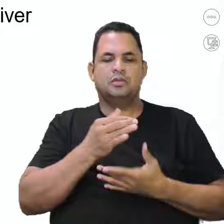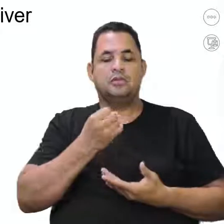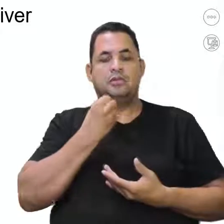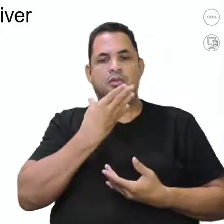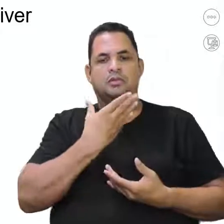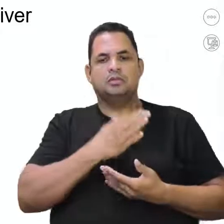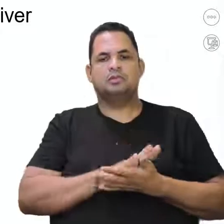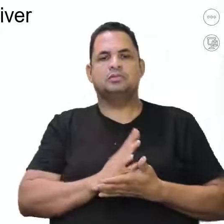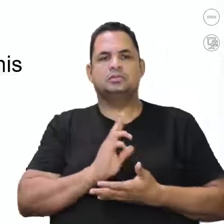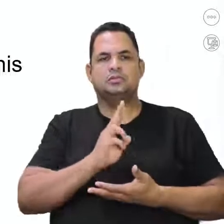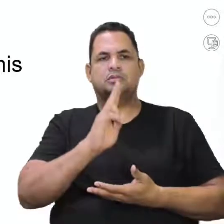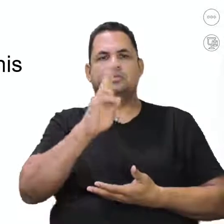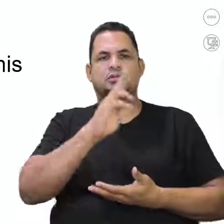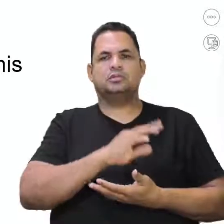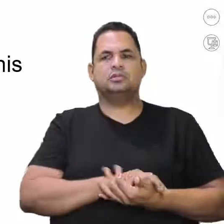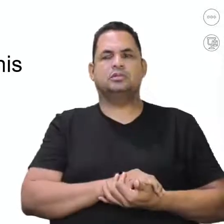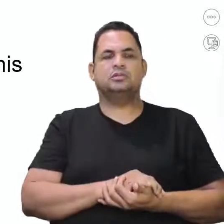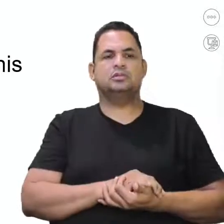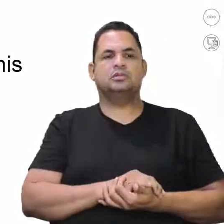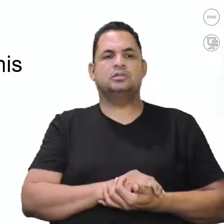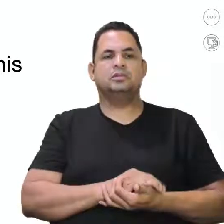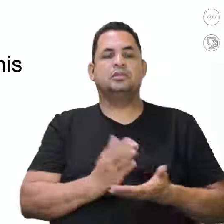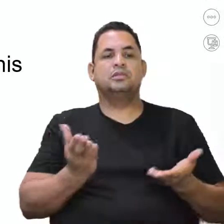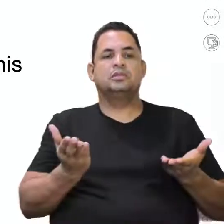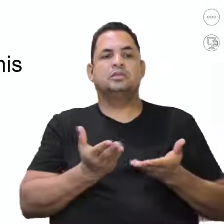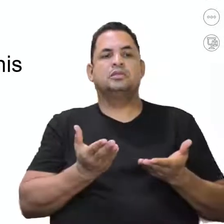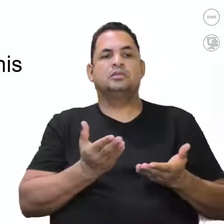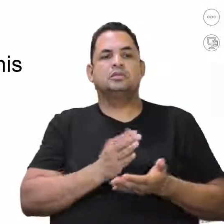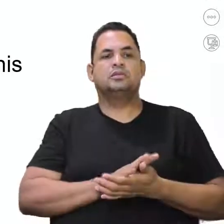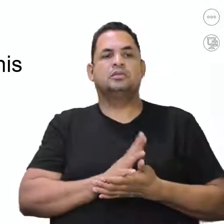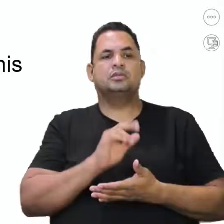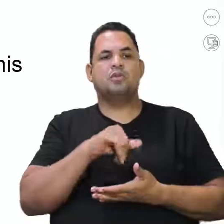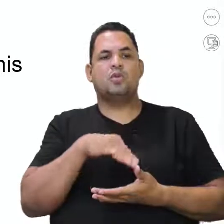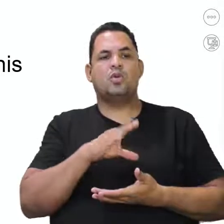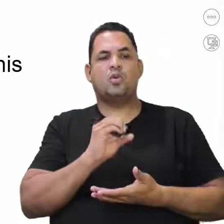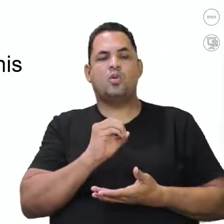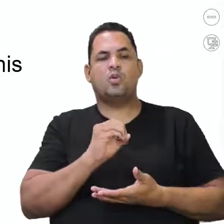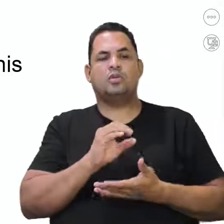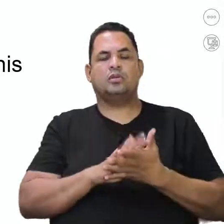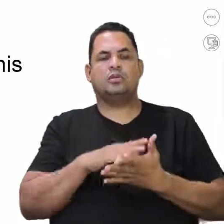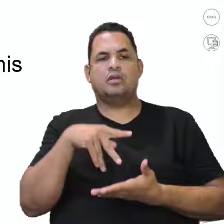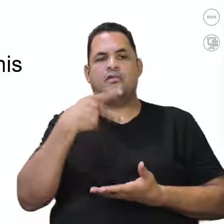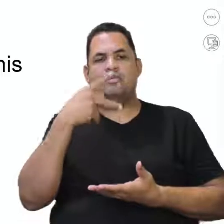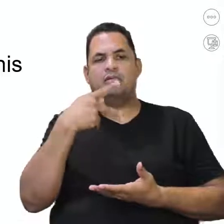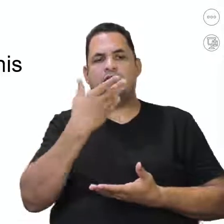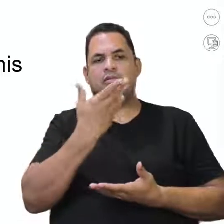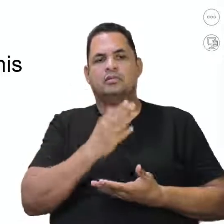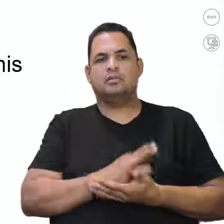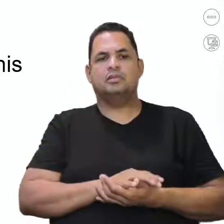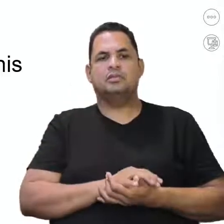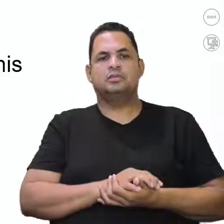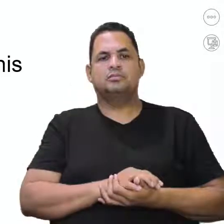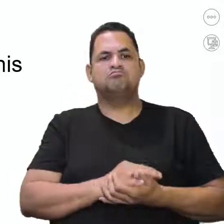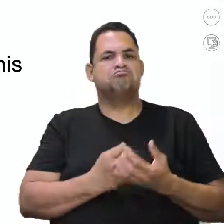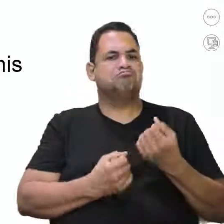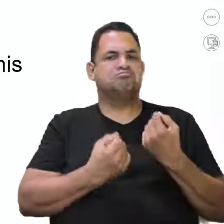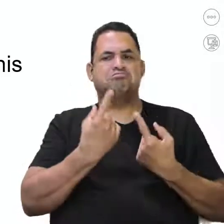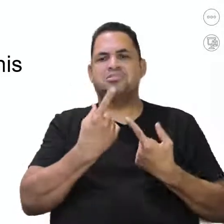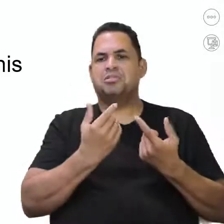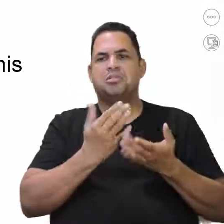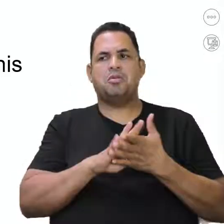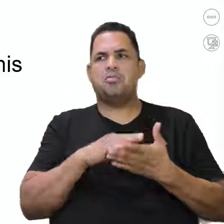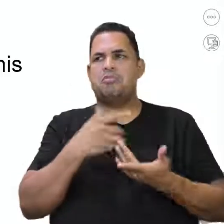bem? Vamos seguir um pouco mais? E agora sim, sobre o nosso no, aquele que eu comentei com vocês. Ele significa nenhum